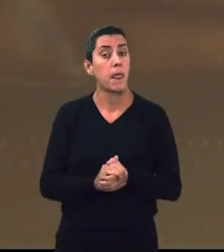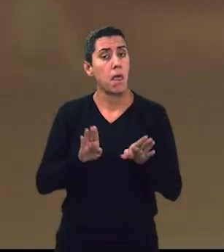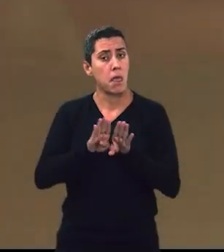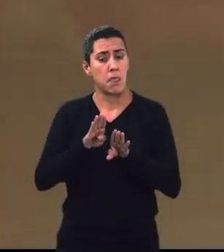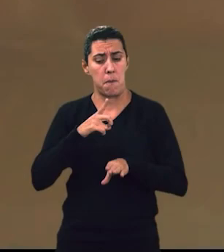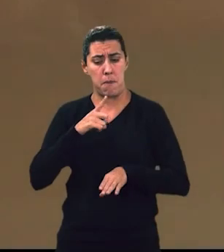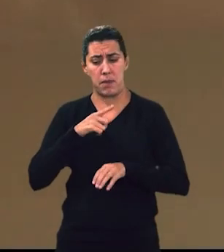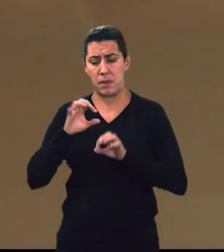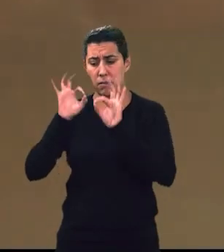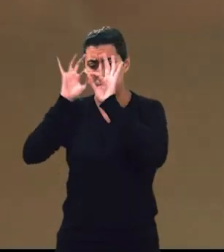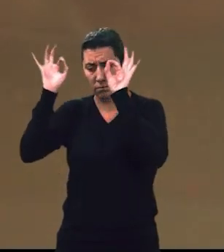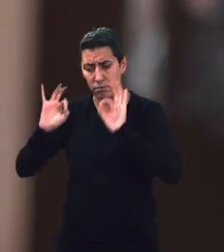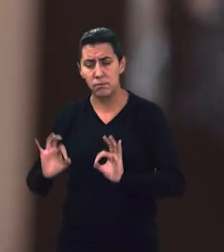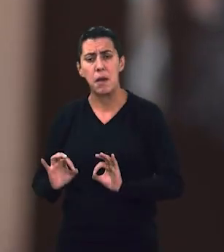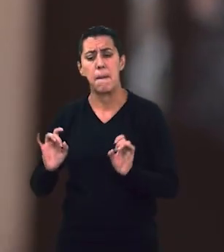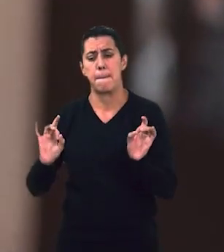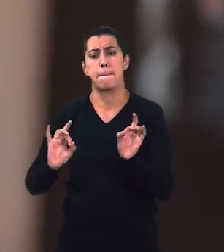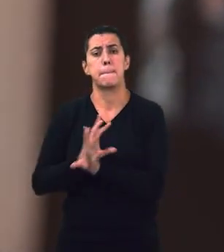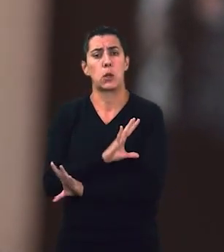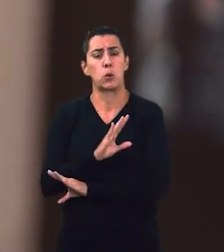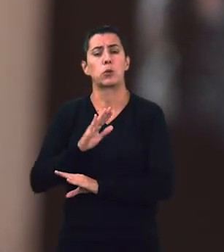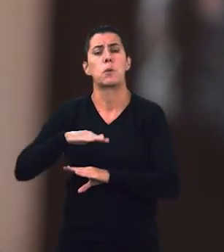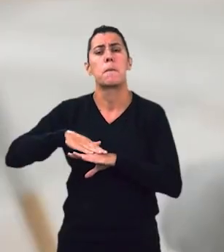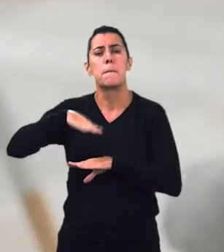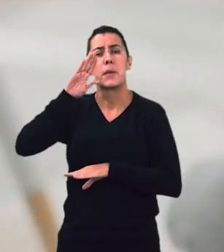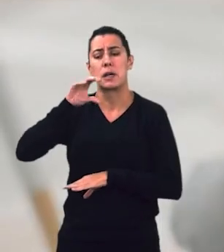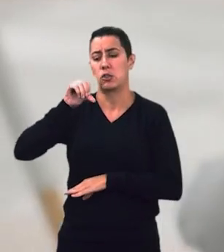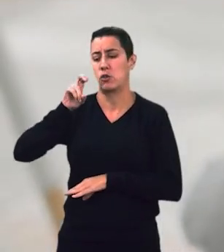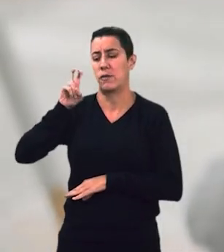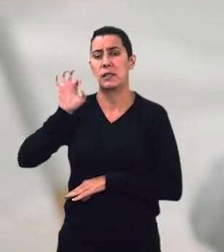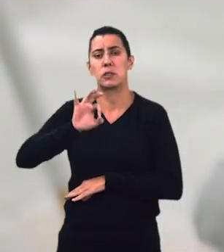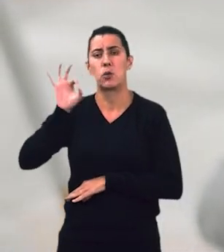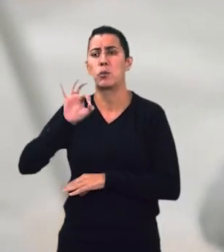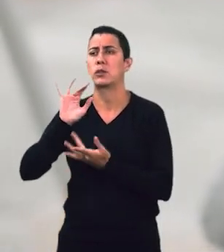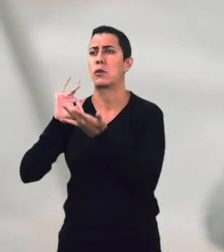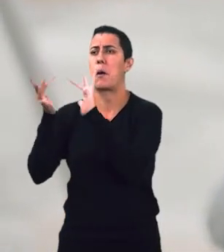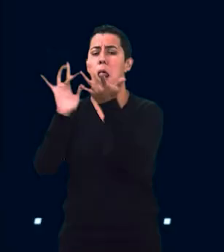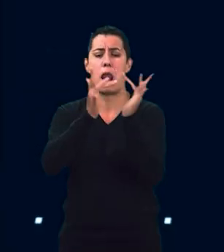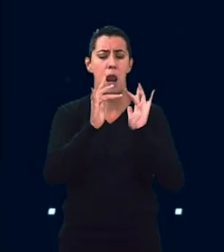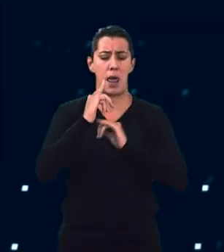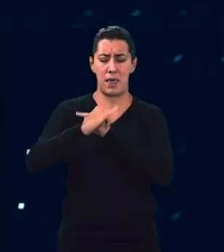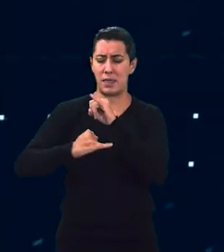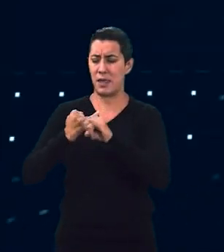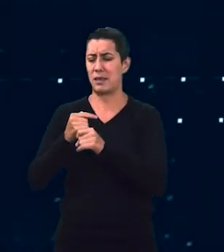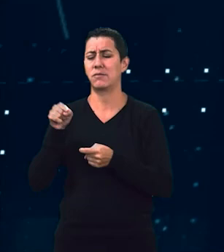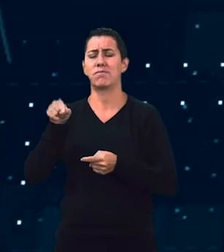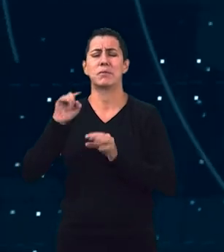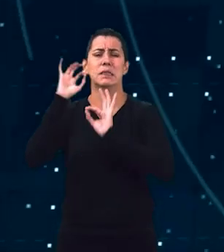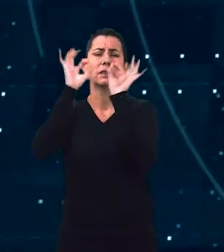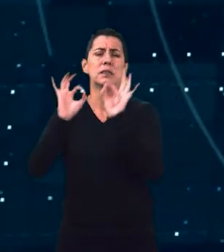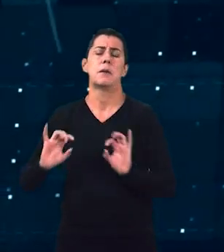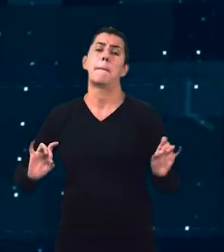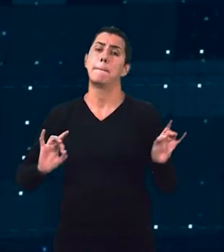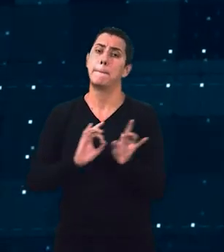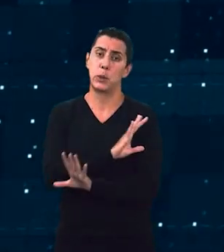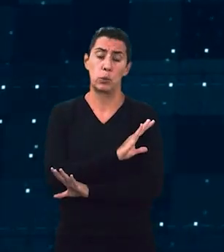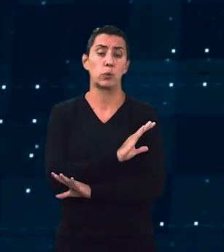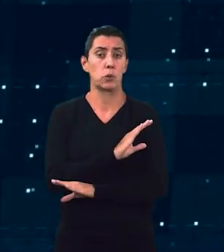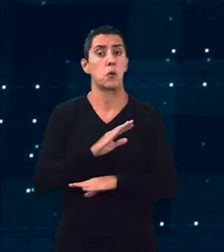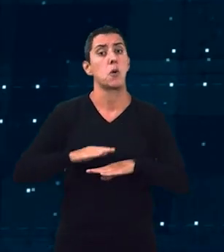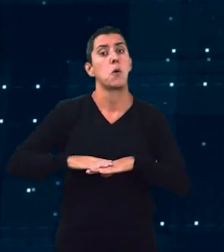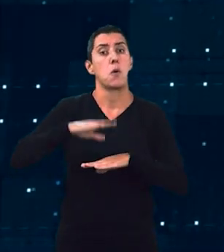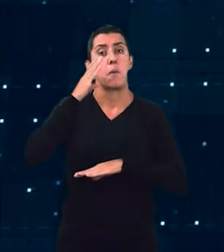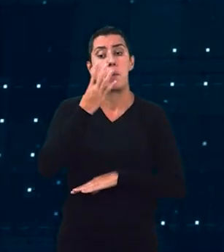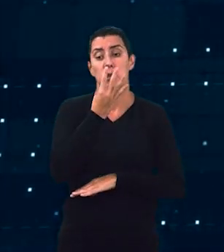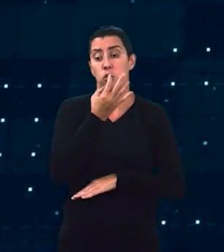infraestrutura que ajuda a conectar mais de 95% dos lares brasileiros. Além disso, colaboramos com mais de 400 parceiros